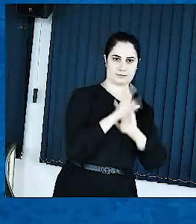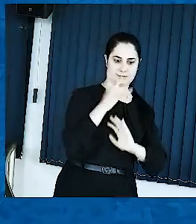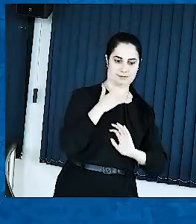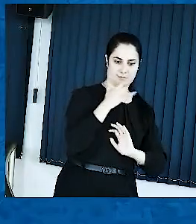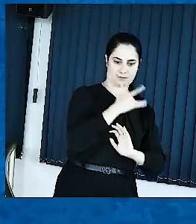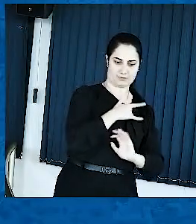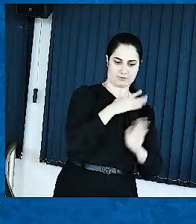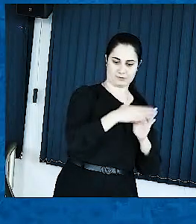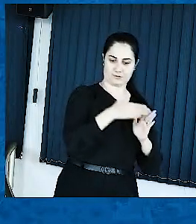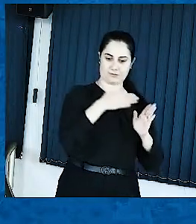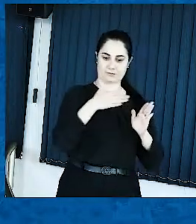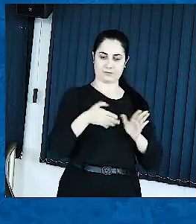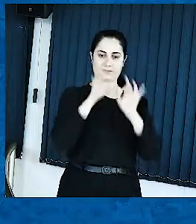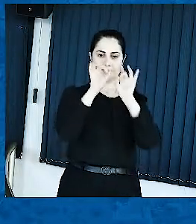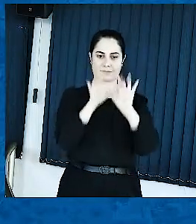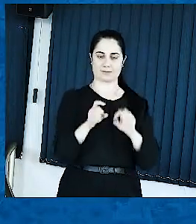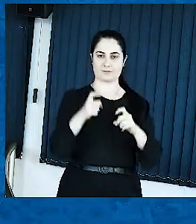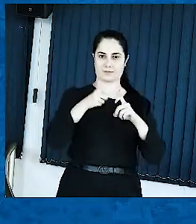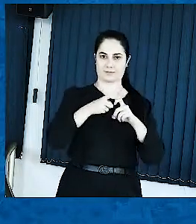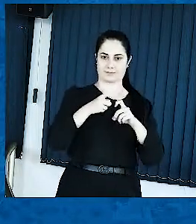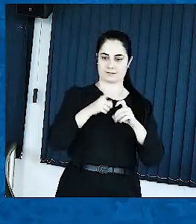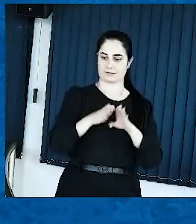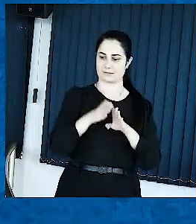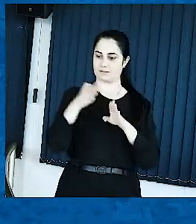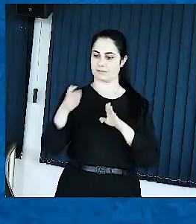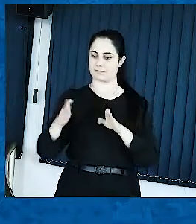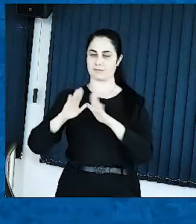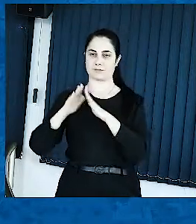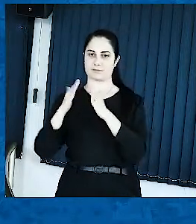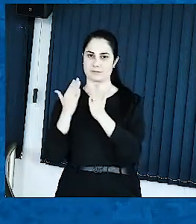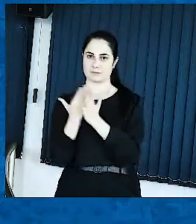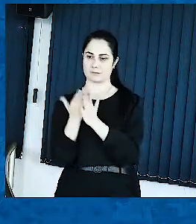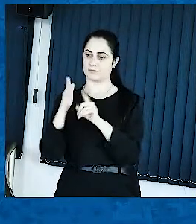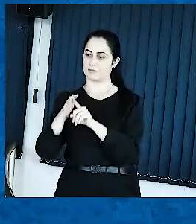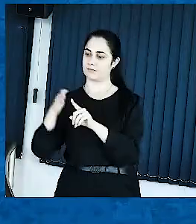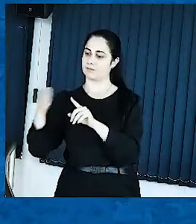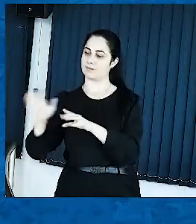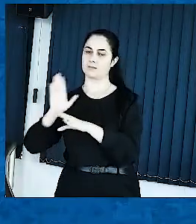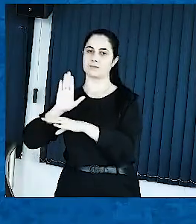saúde, especialidades, escola e assistência social.